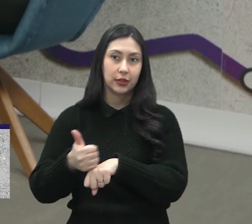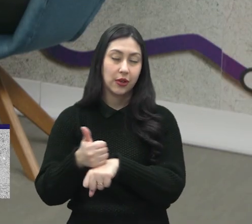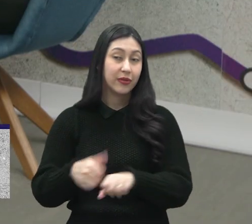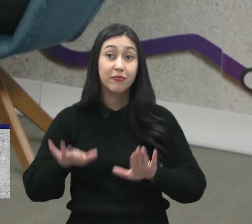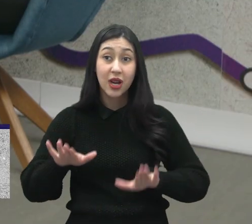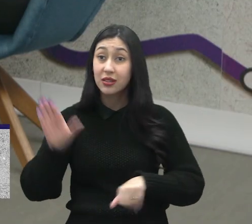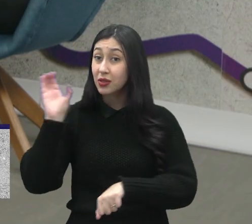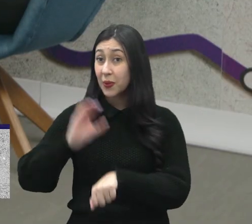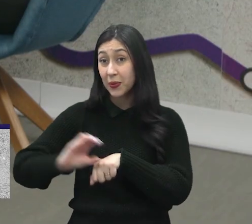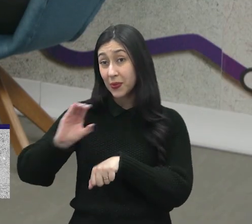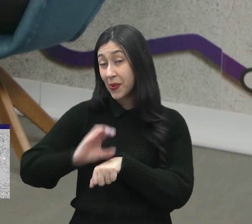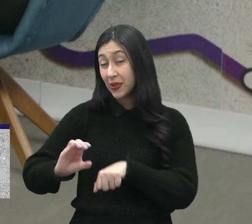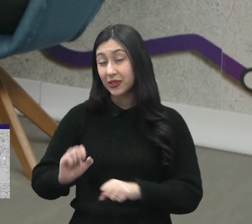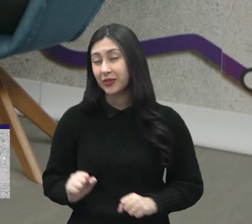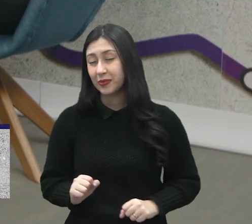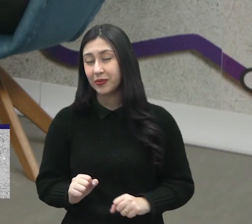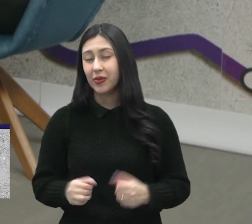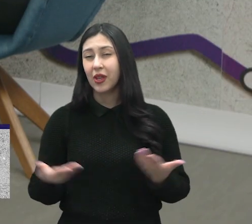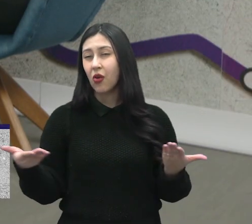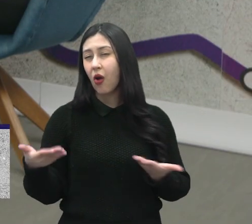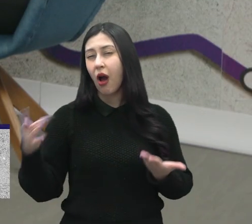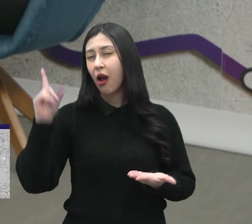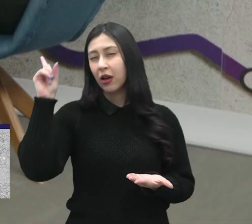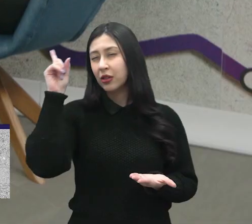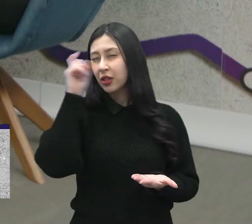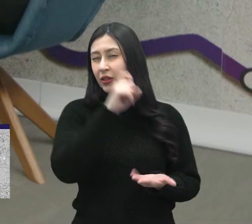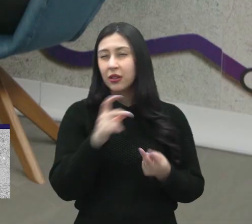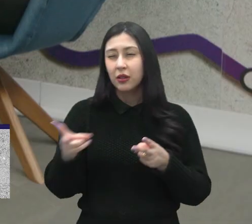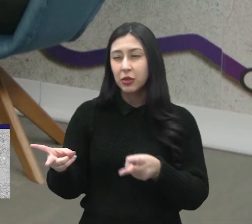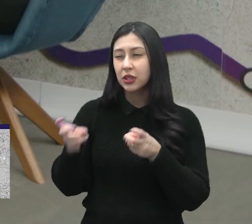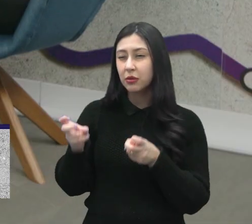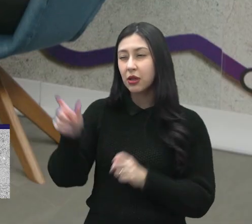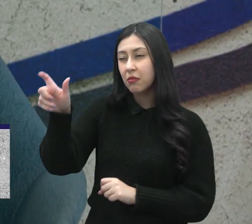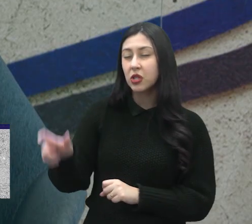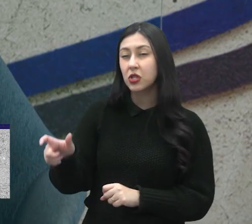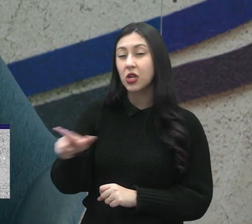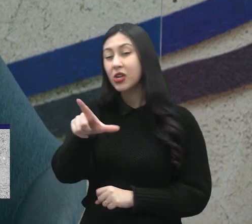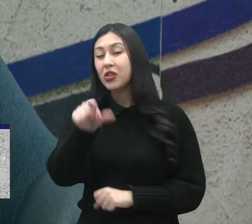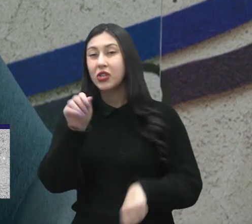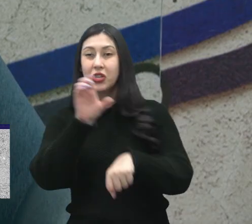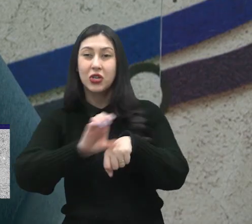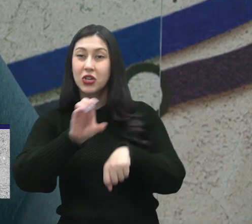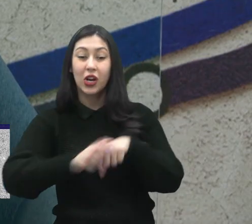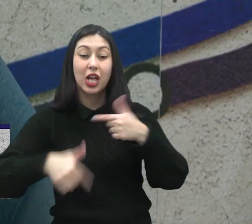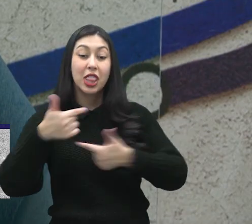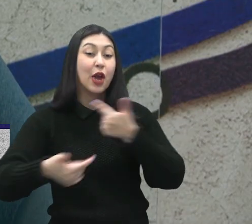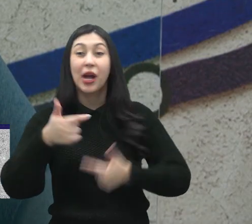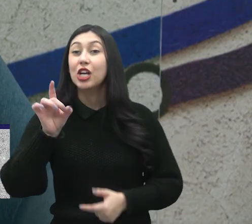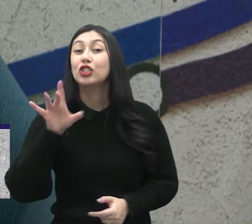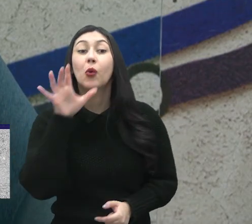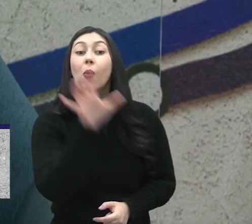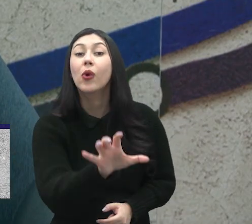Mas é um curso. Hoje, dificilmente, né, a gente vê alguém que vai escolher um curso e que vai trabalhar exatamente com